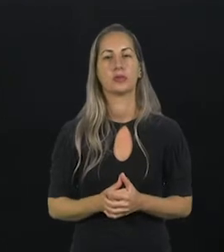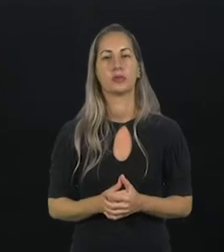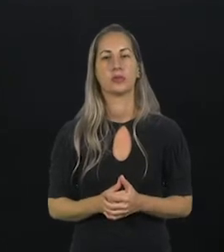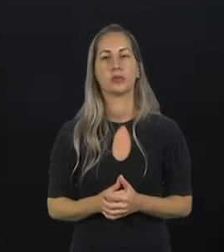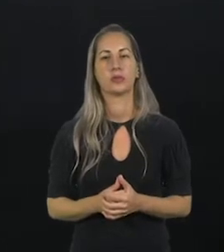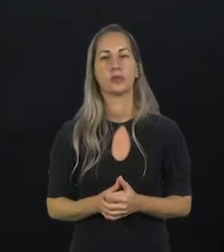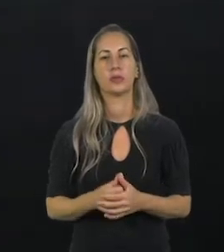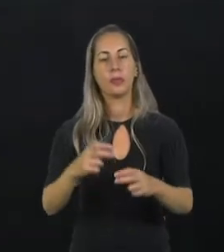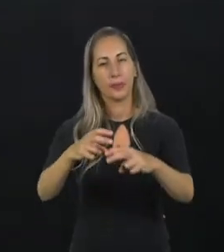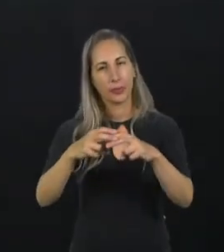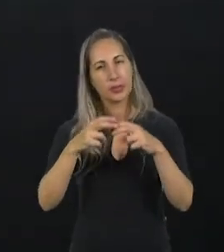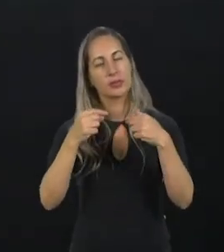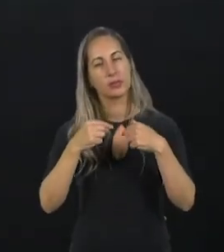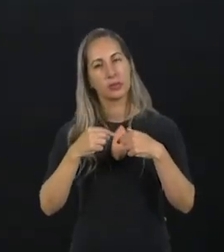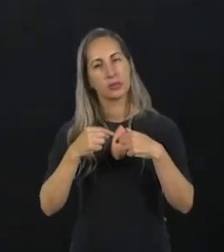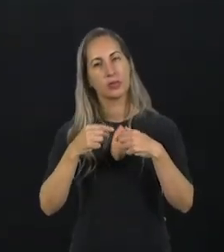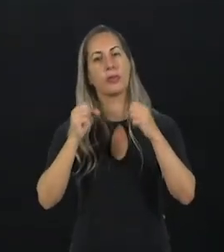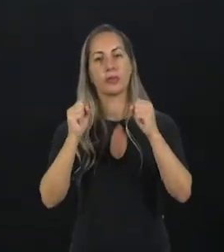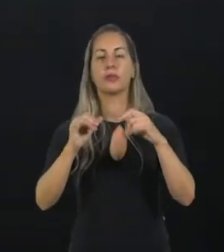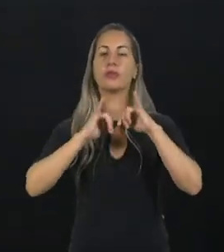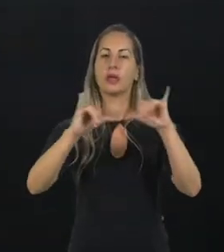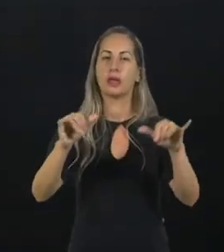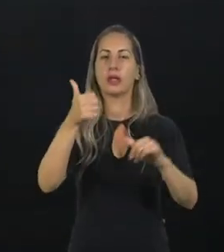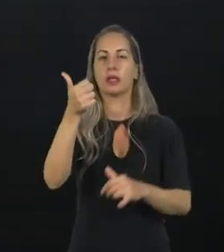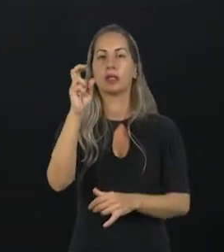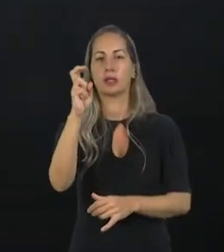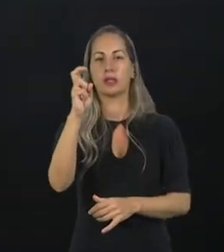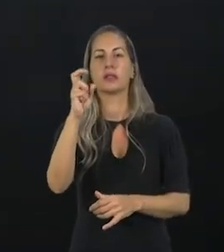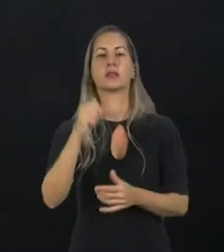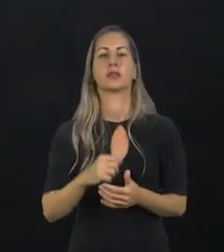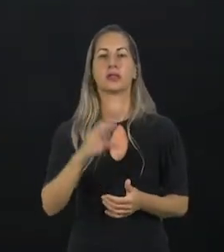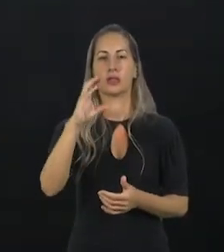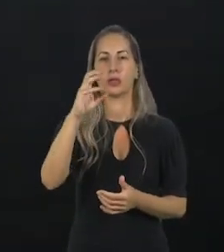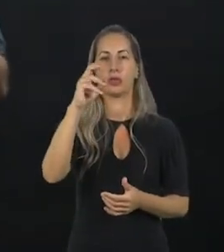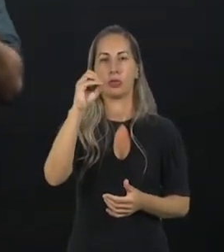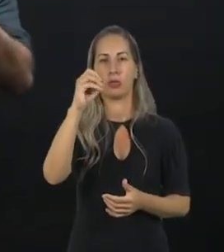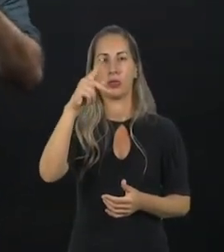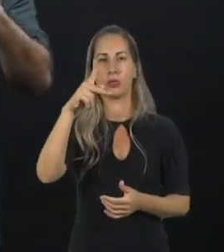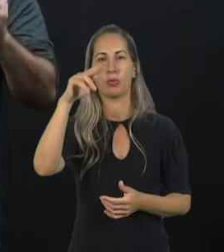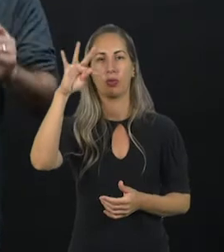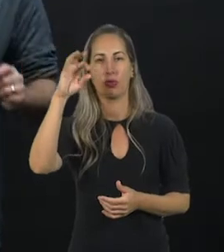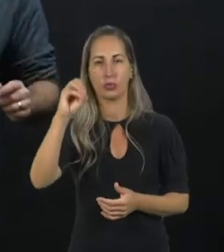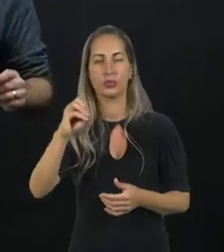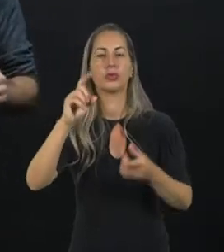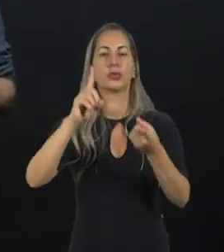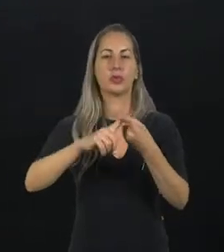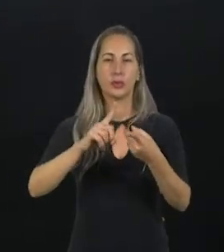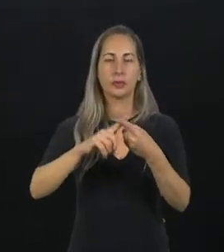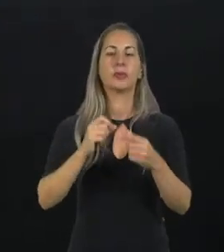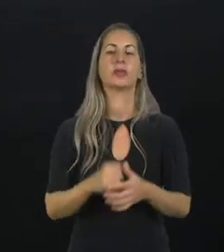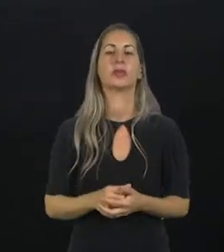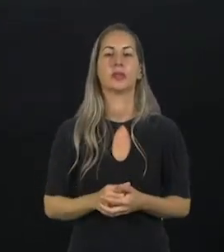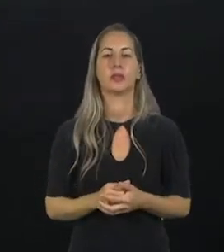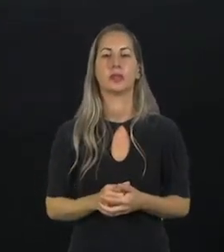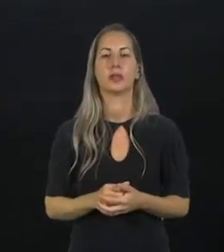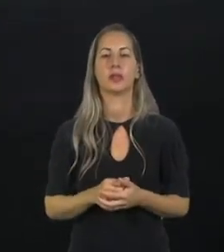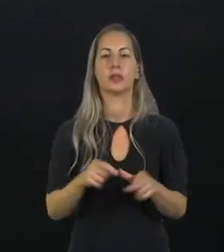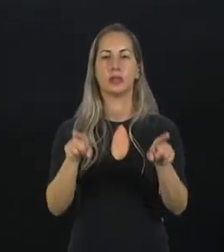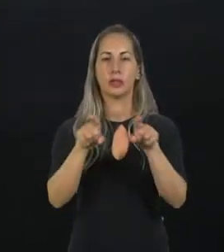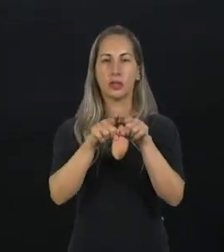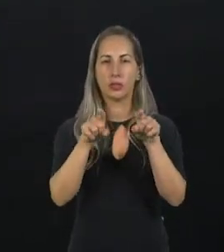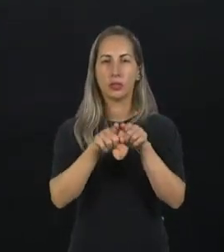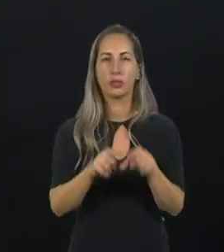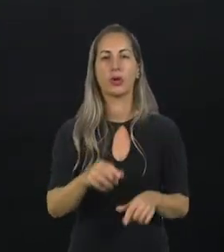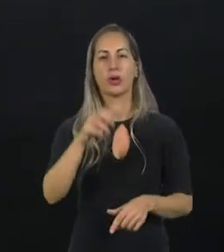esse motivo, nós podemos afirmar que o número 15 ele é composto. A mesma ideia também funciona para o